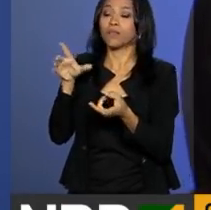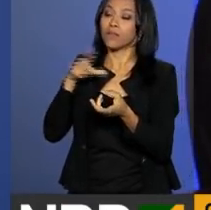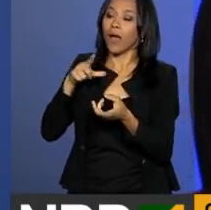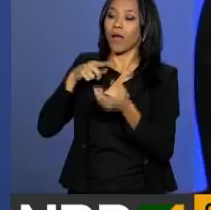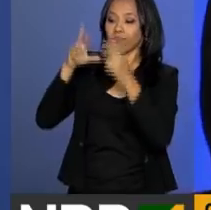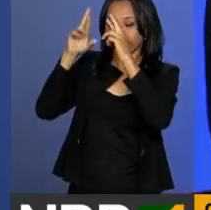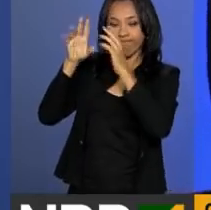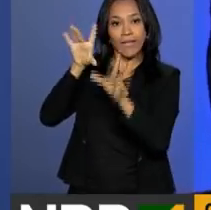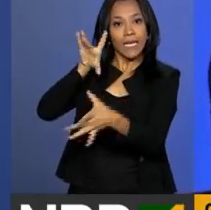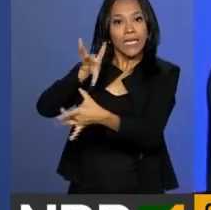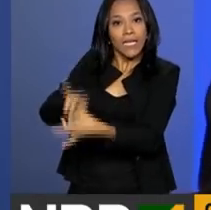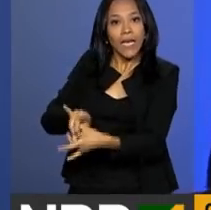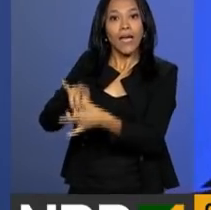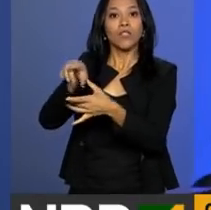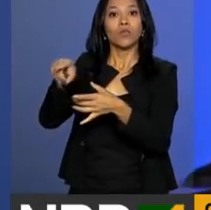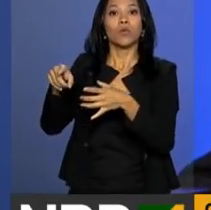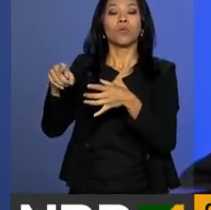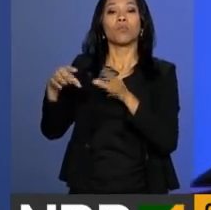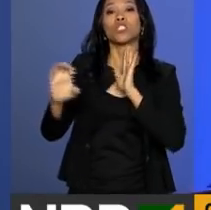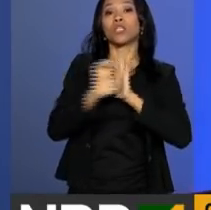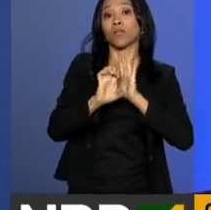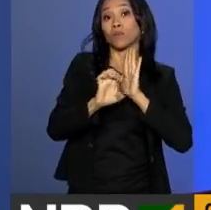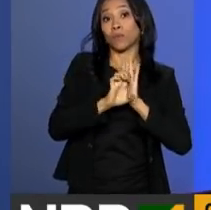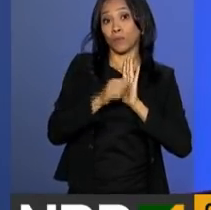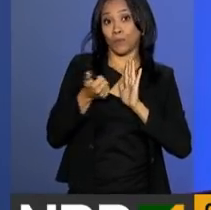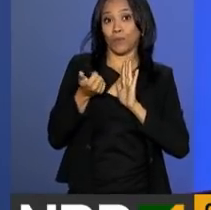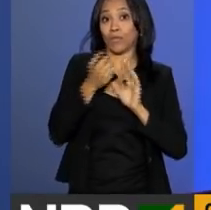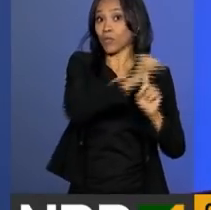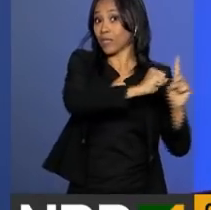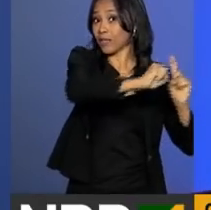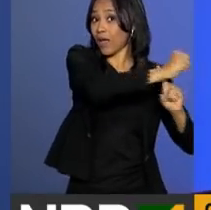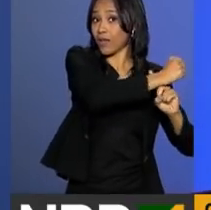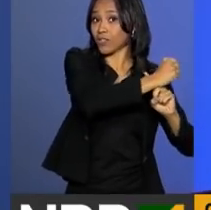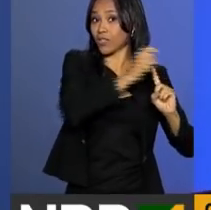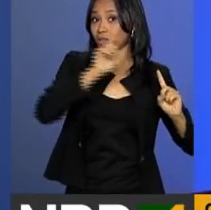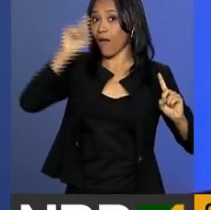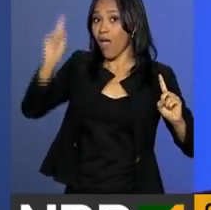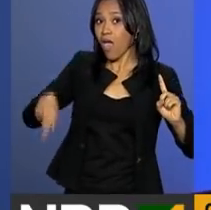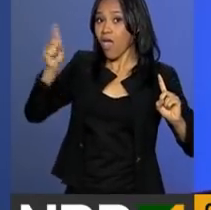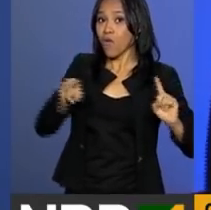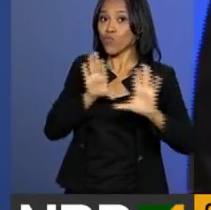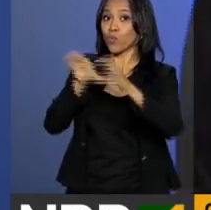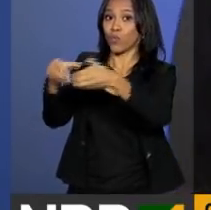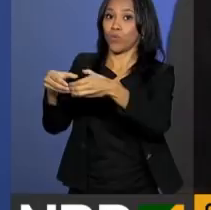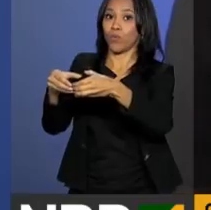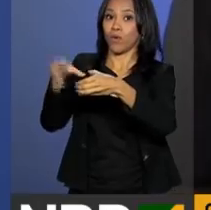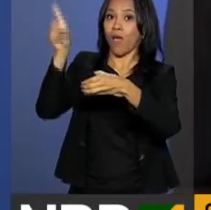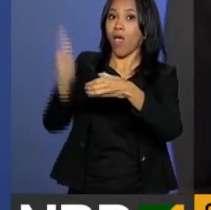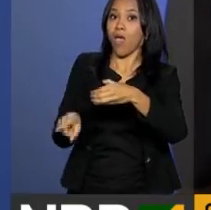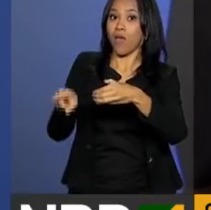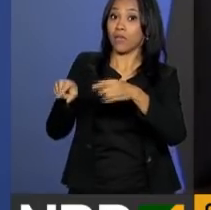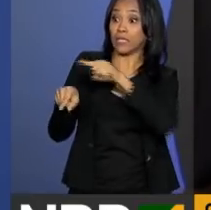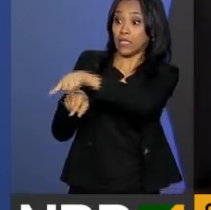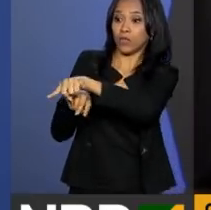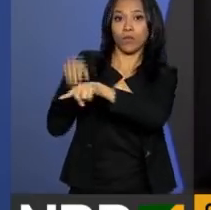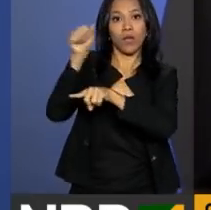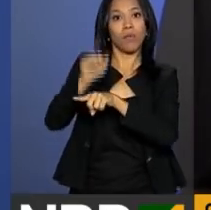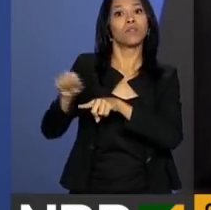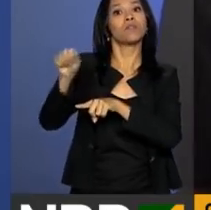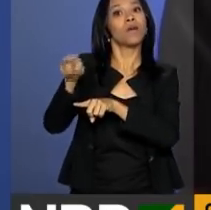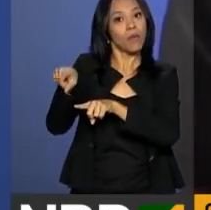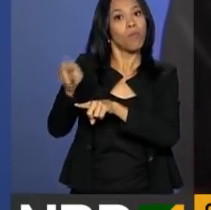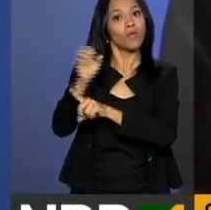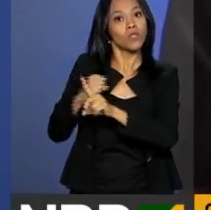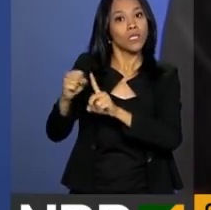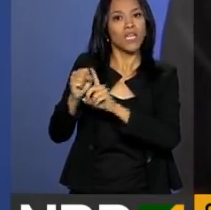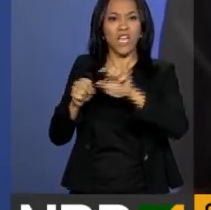conectados pelo estatuto da sociedade portanto uma organização eu digo isto é uma sociedade e aquelas milhares de